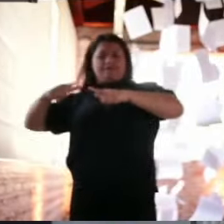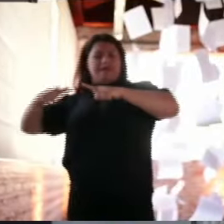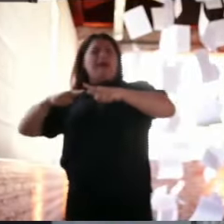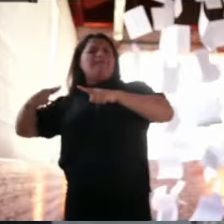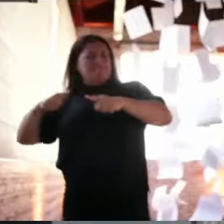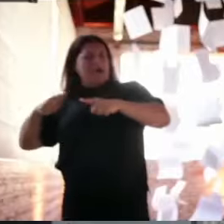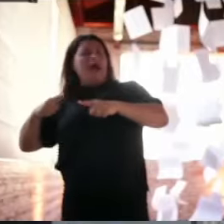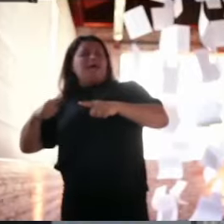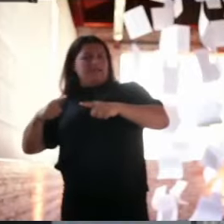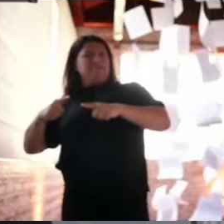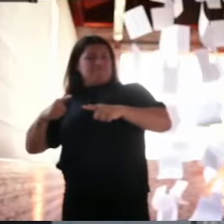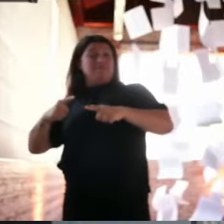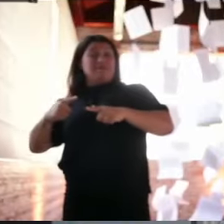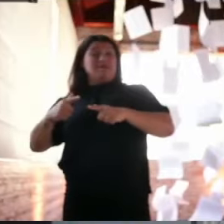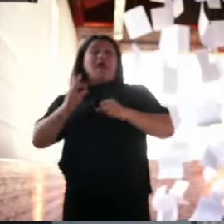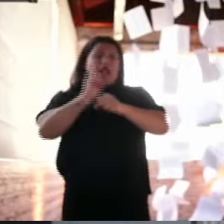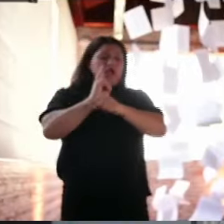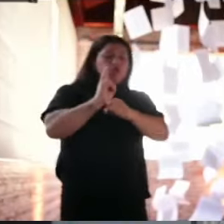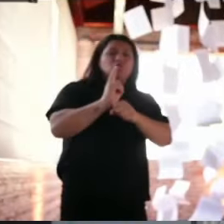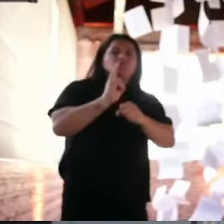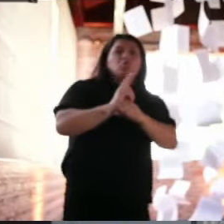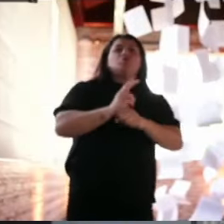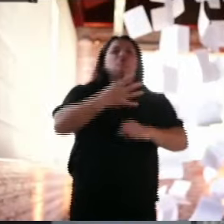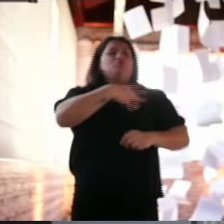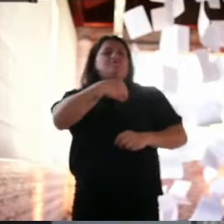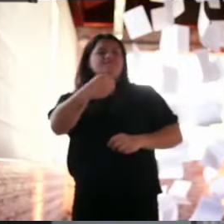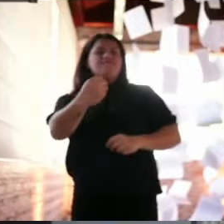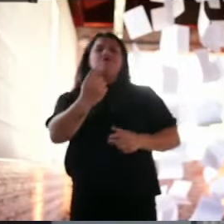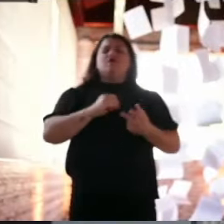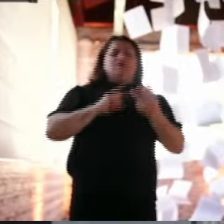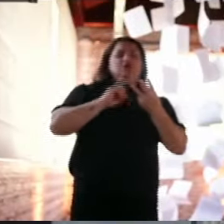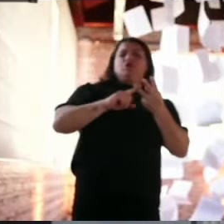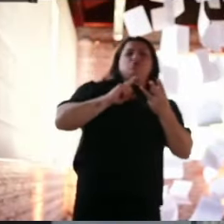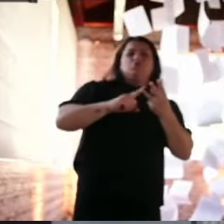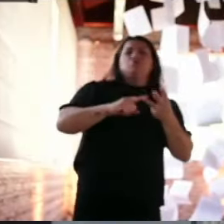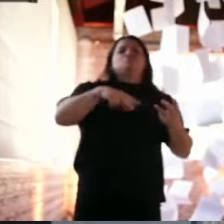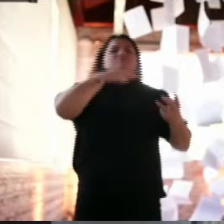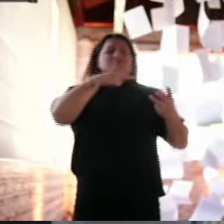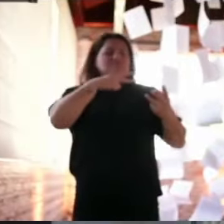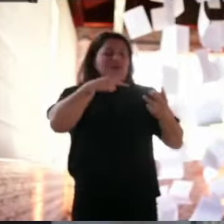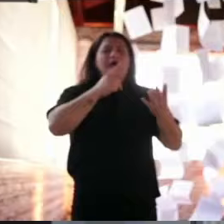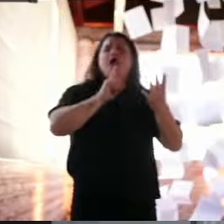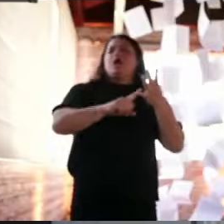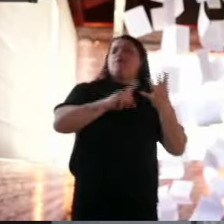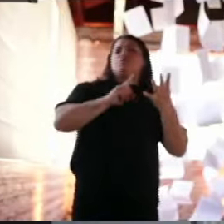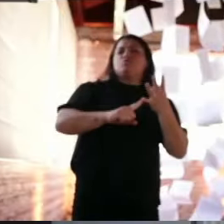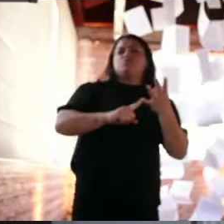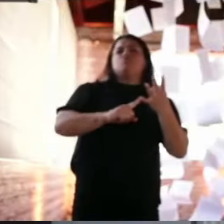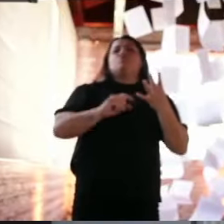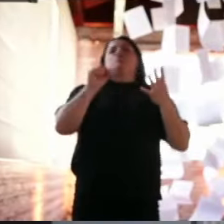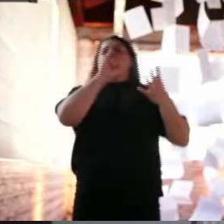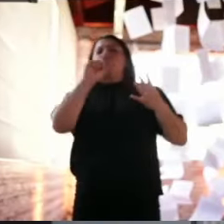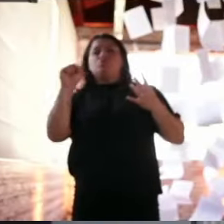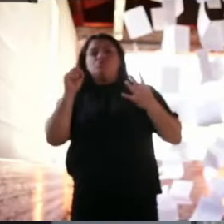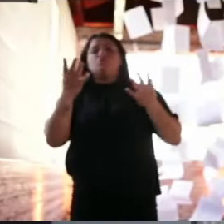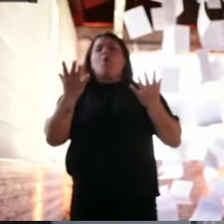elas são as provedoras elas cuidam elas cuidam dos filhos dos netos dos sogros